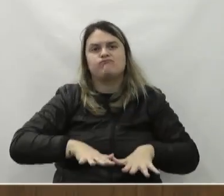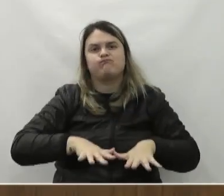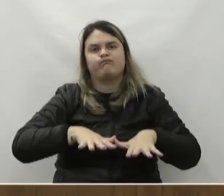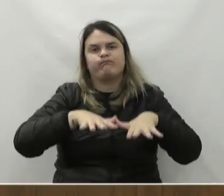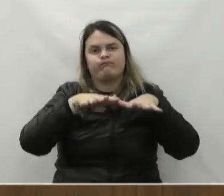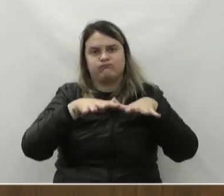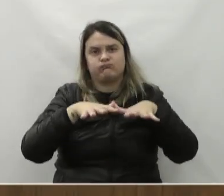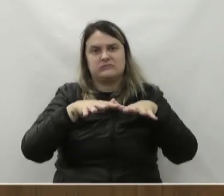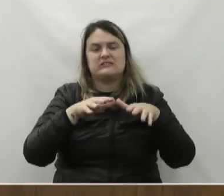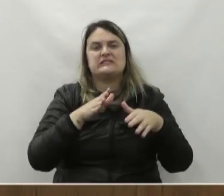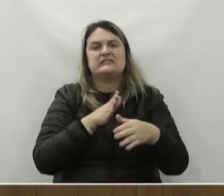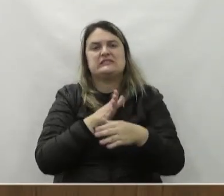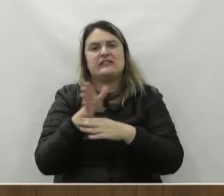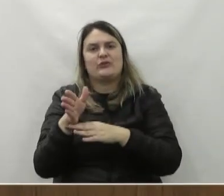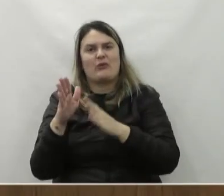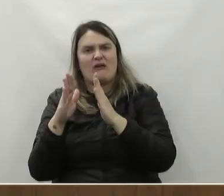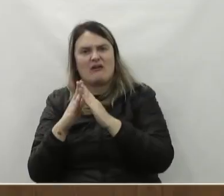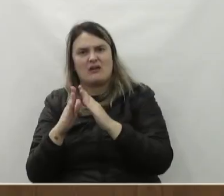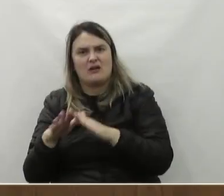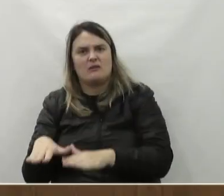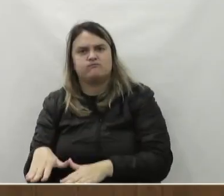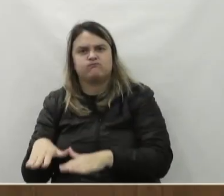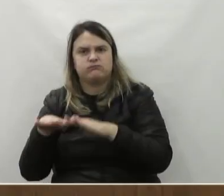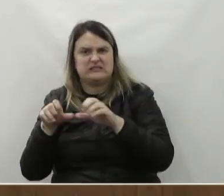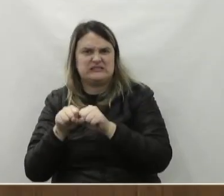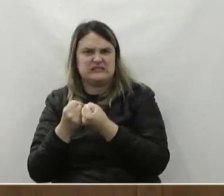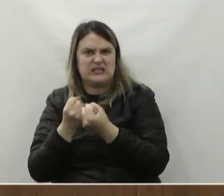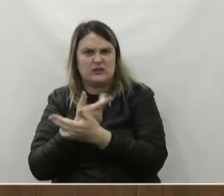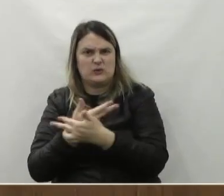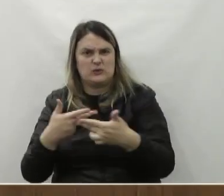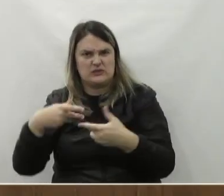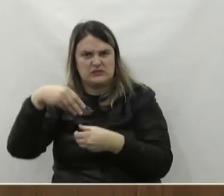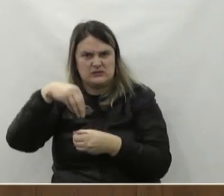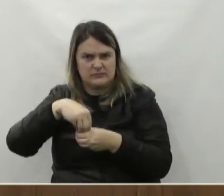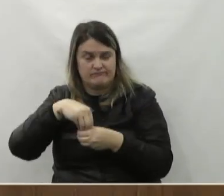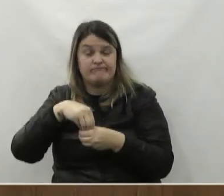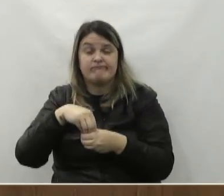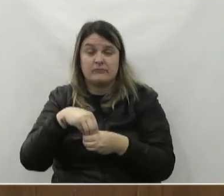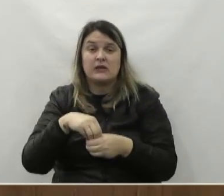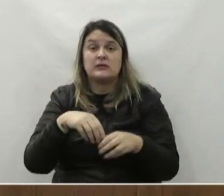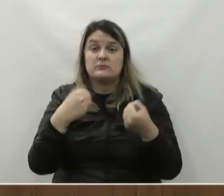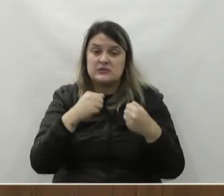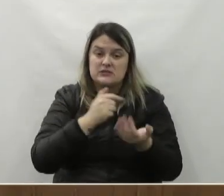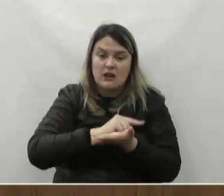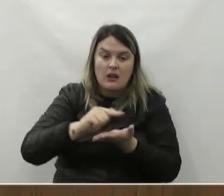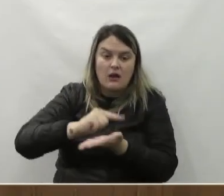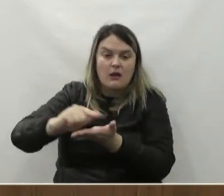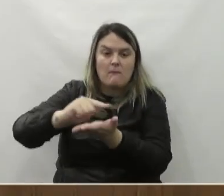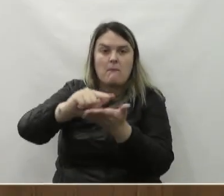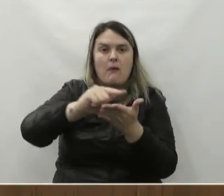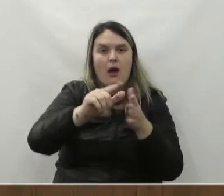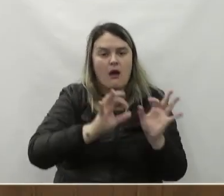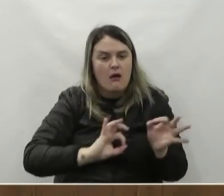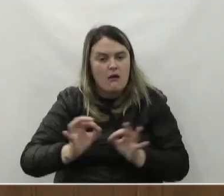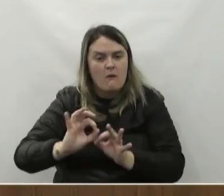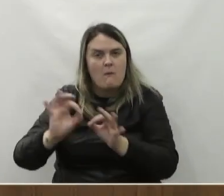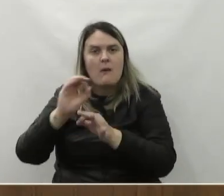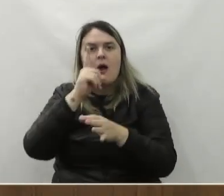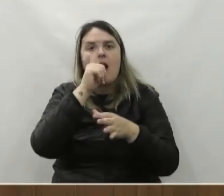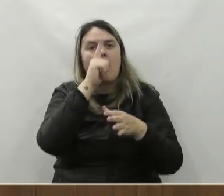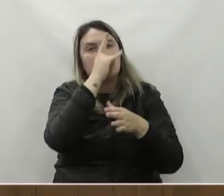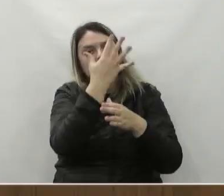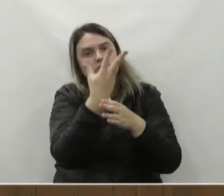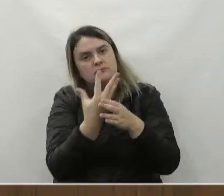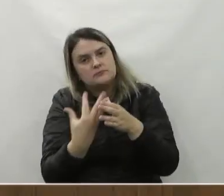prejuízos materiais. A situação compromete a drenagem adequada das águas pluviais, afetando